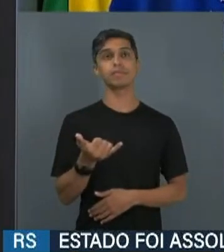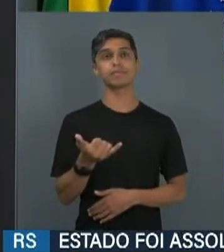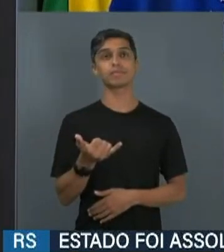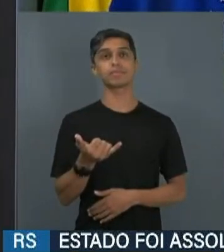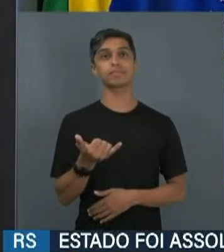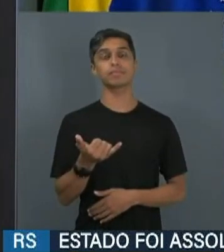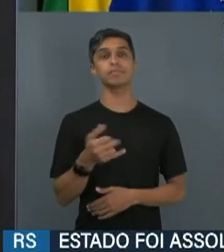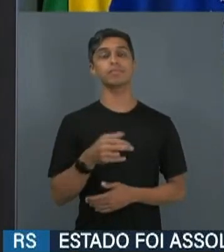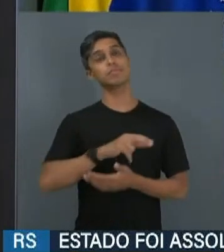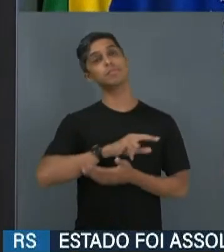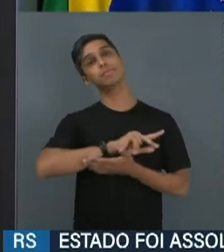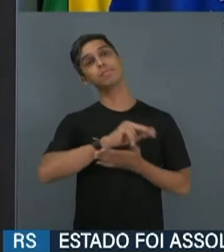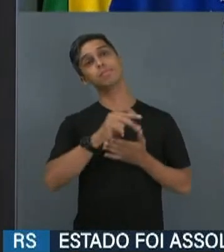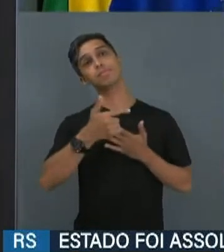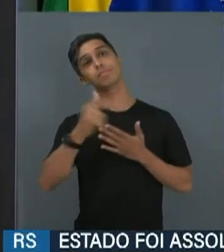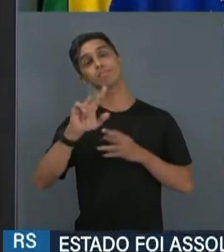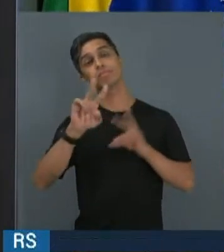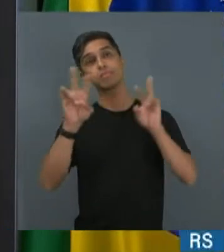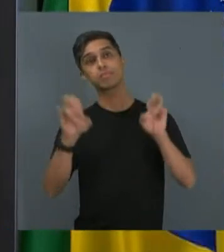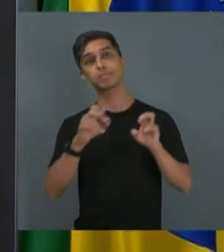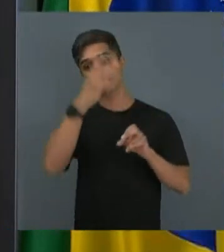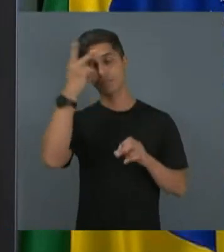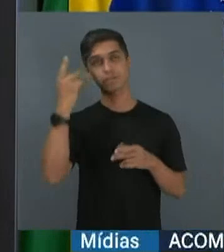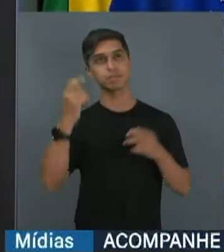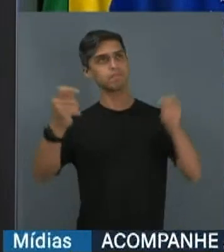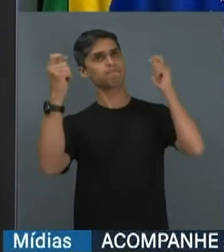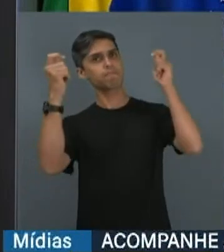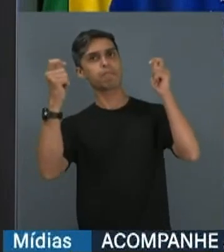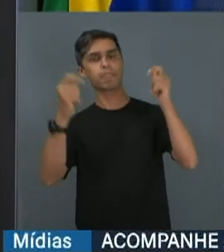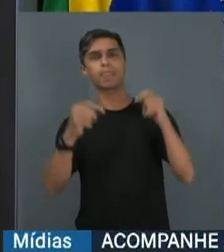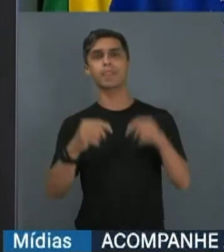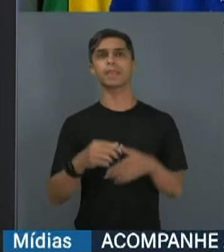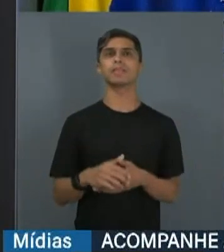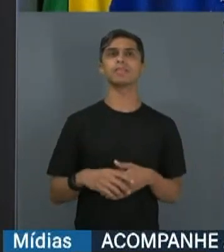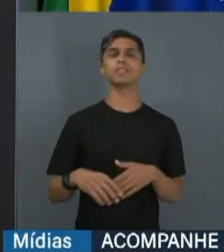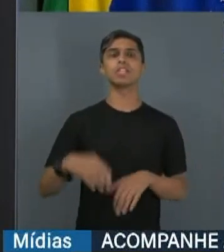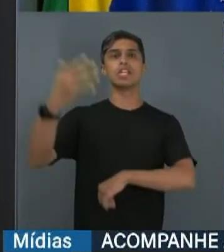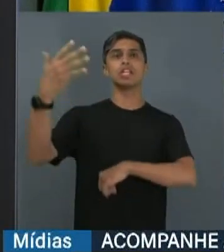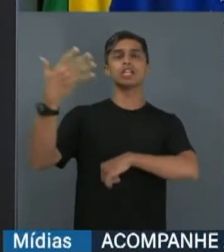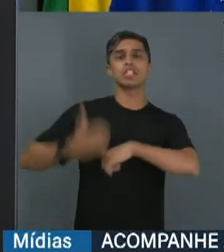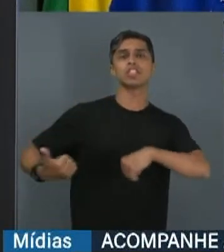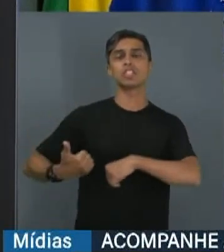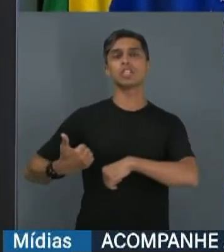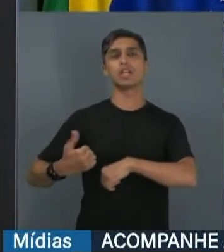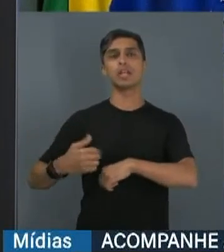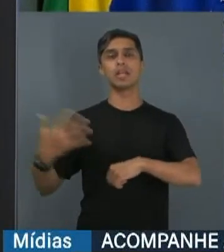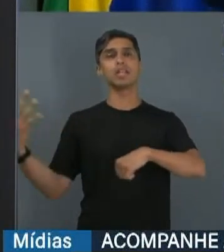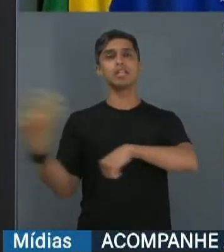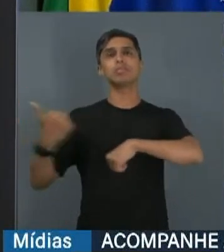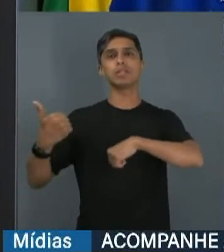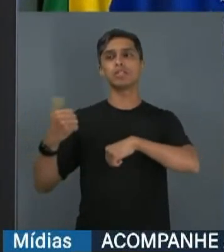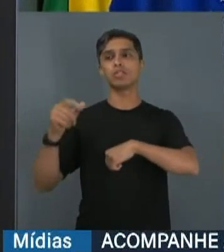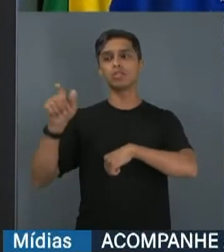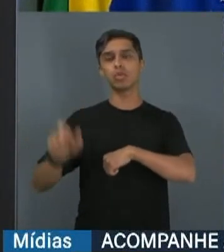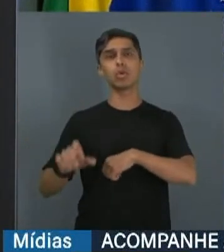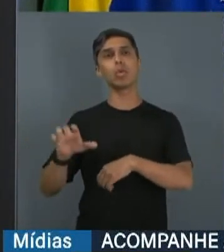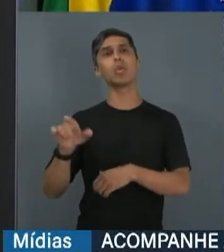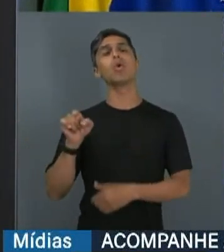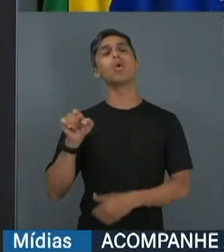a outras pautas que as pessoas levaram faixa, o impeachment do Lula, outros com fora Lula 2026,